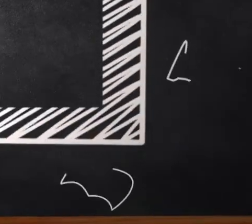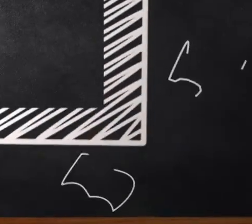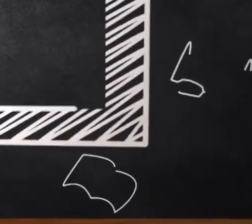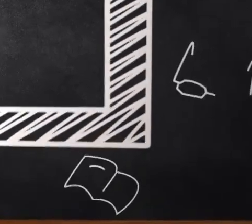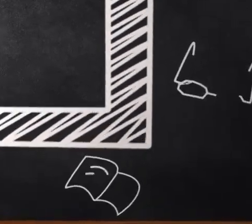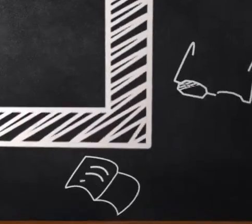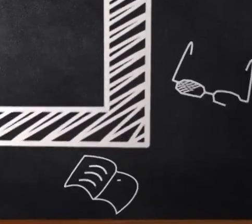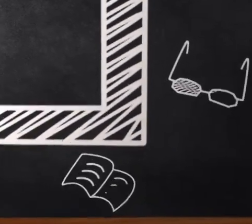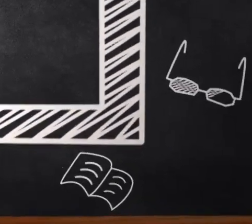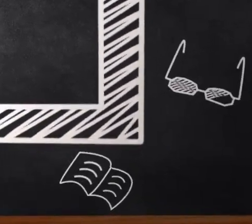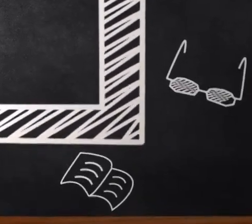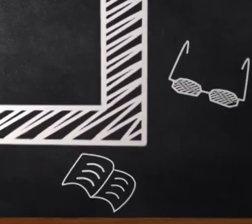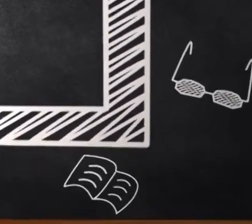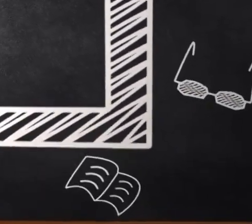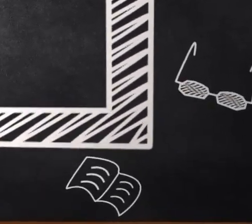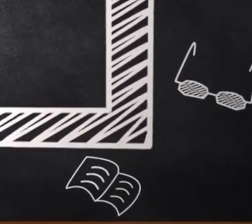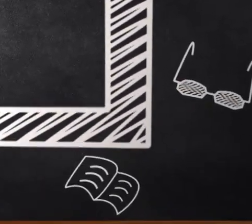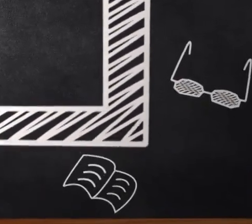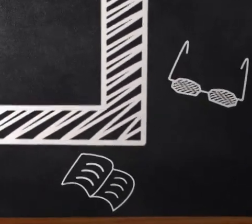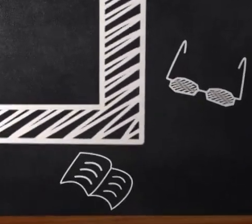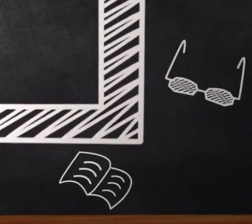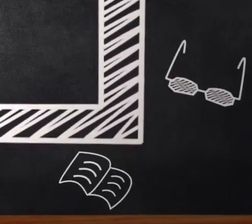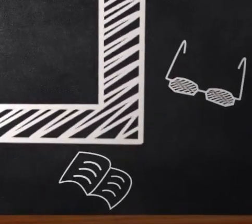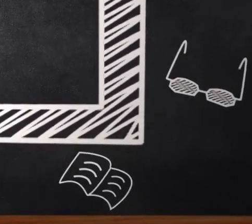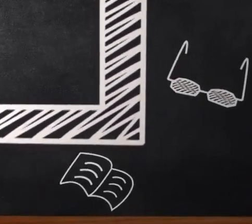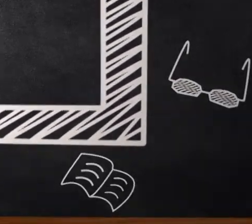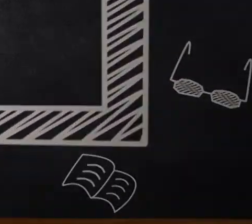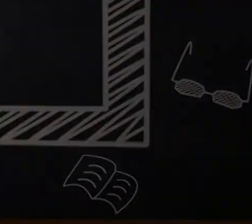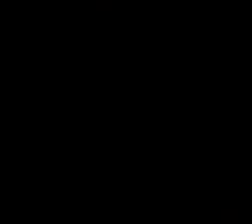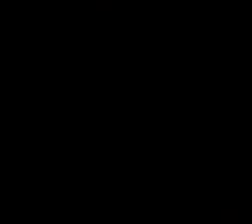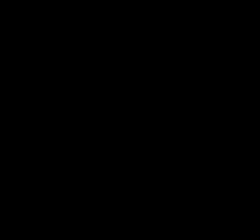de duas partículas, o centro de gravidade está mais próximo do de maior massa. No caso, a brincadeira de equilibrar a vassoura, você não